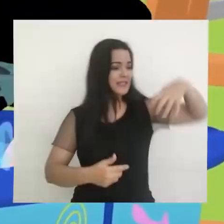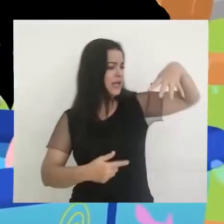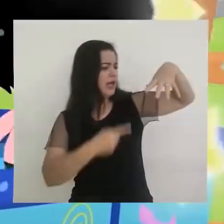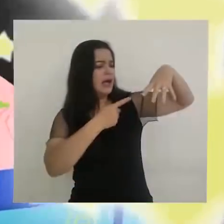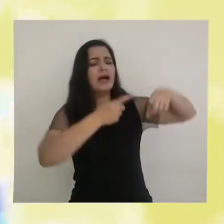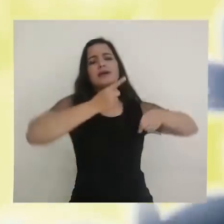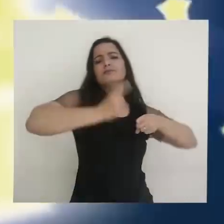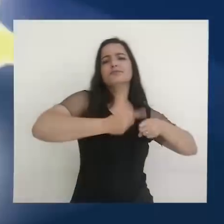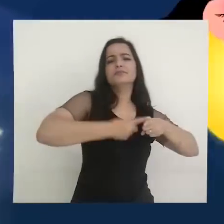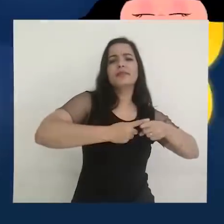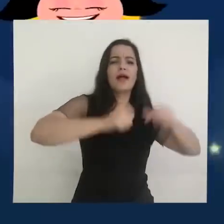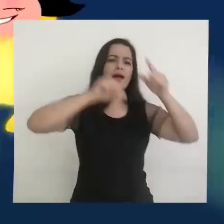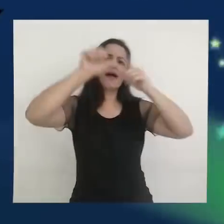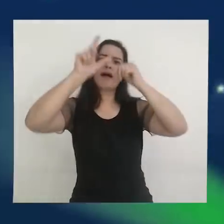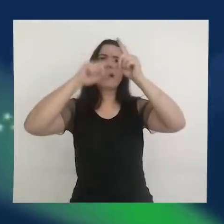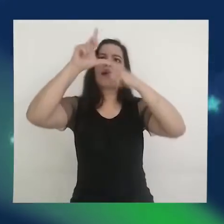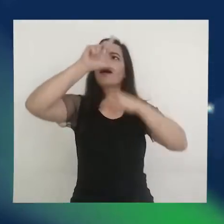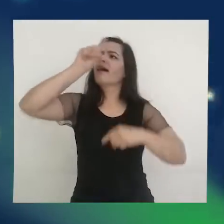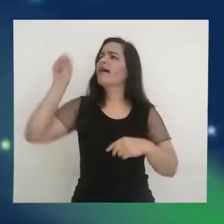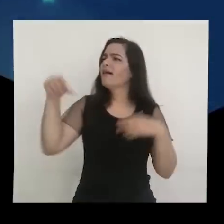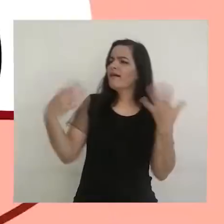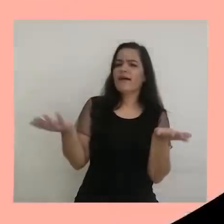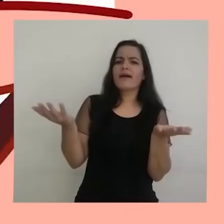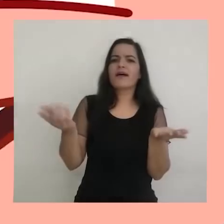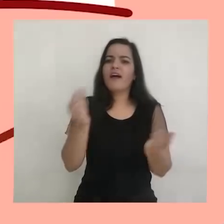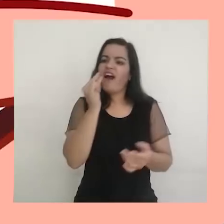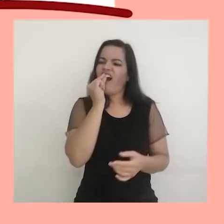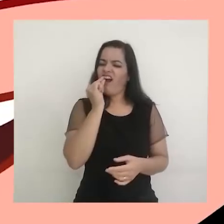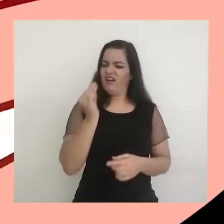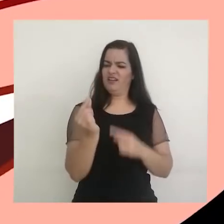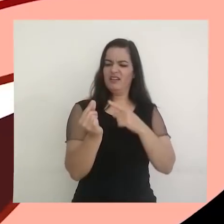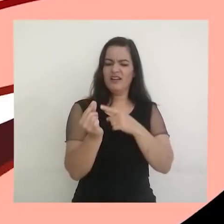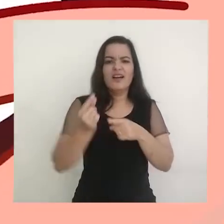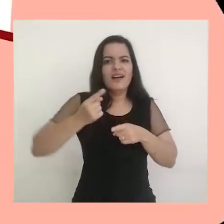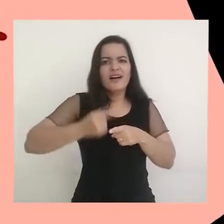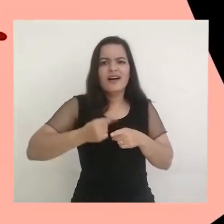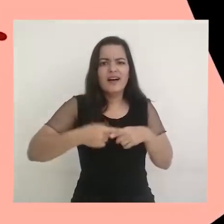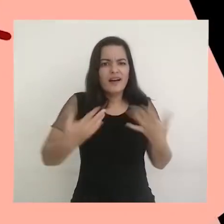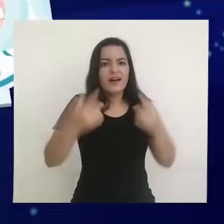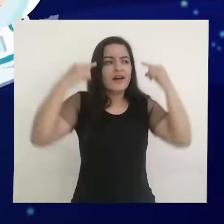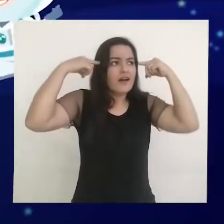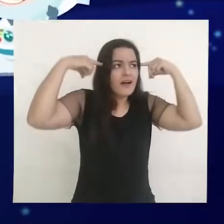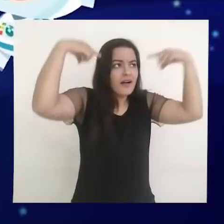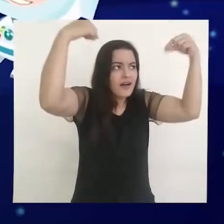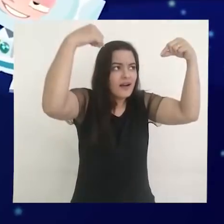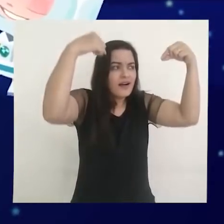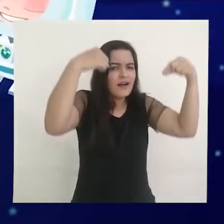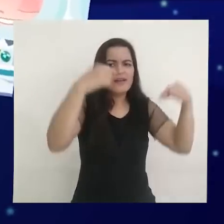faz. Porque a luz acende, cadê a estrela cadente? Porque a gente perde dente, será